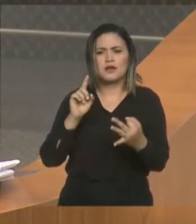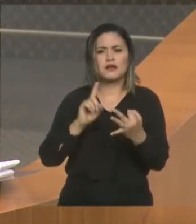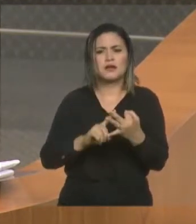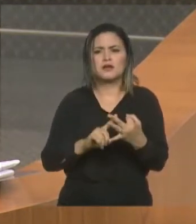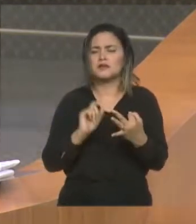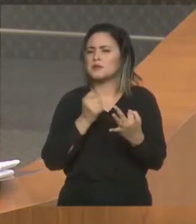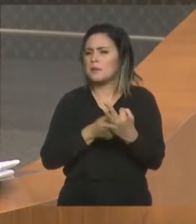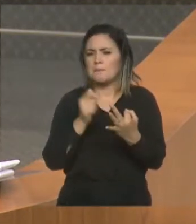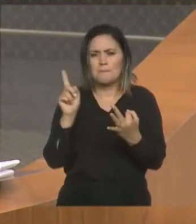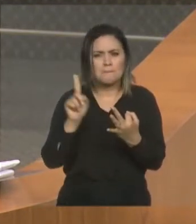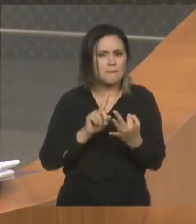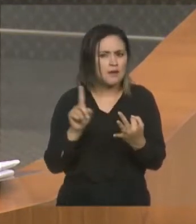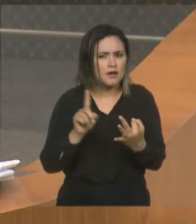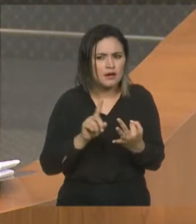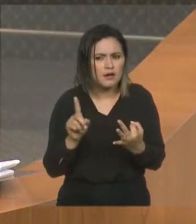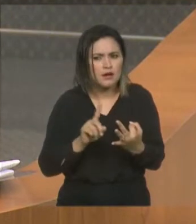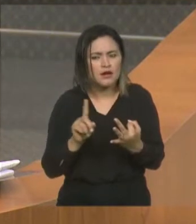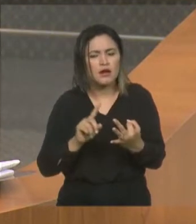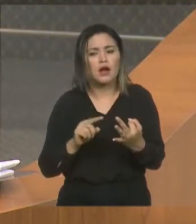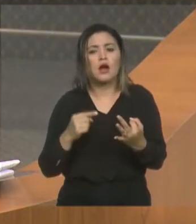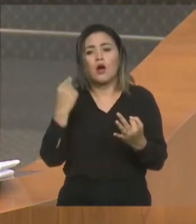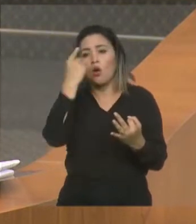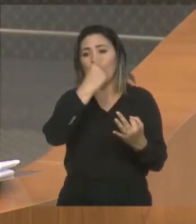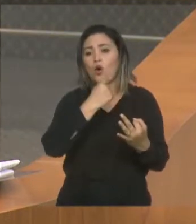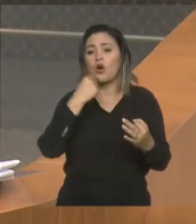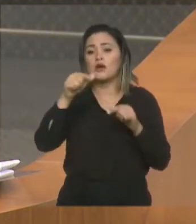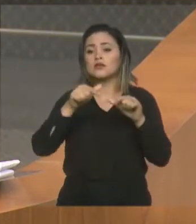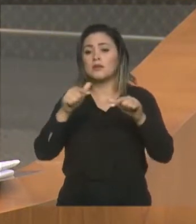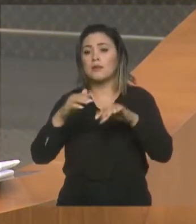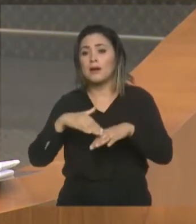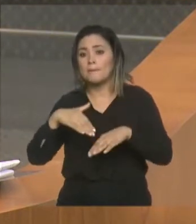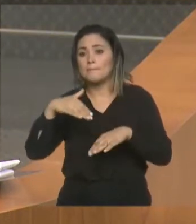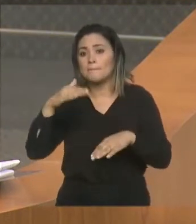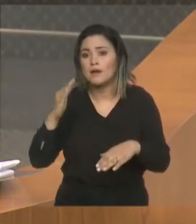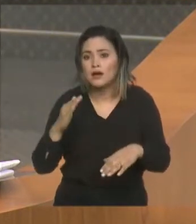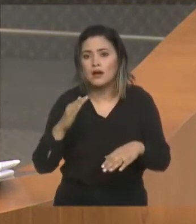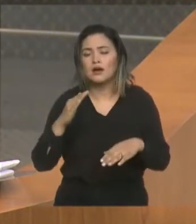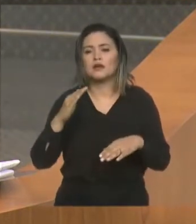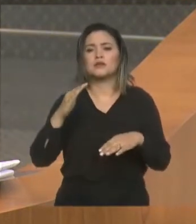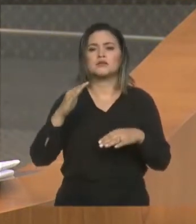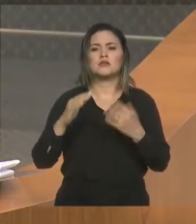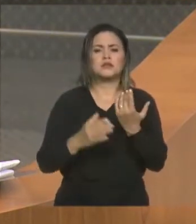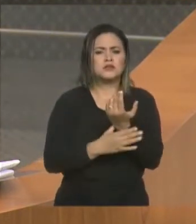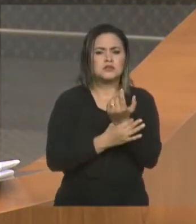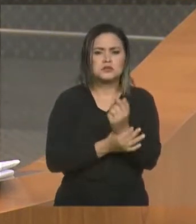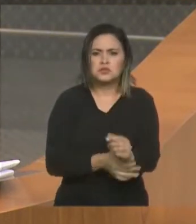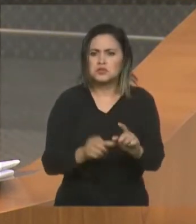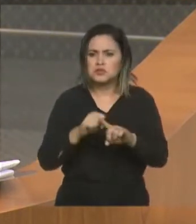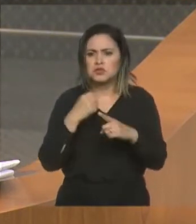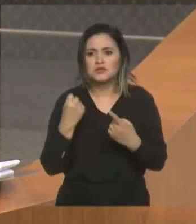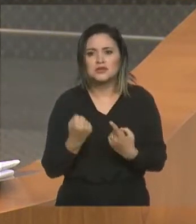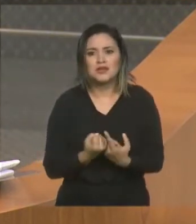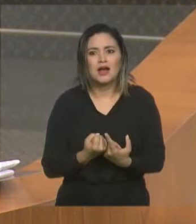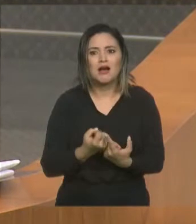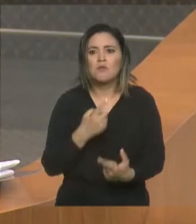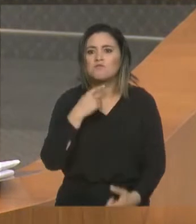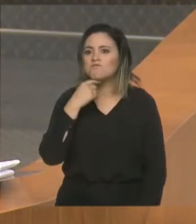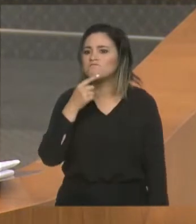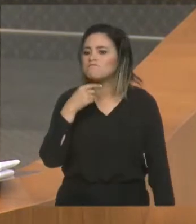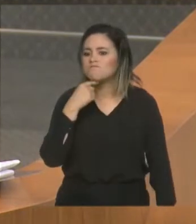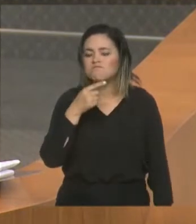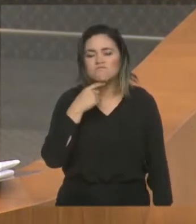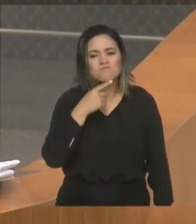tudo isso a eles. E sabem por quê? Porque não encontra amparo no artigo 37, inciso 2, parágrafo 2